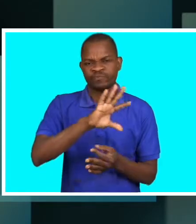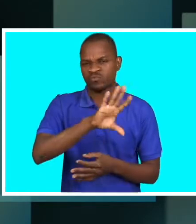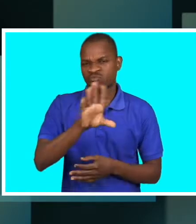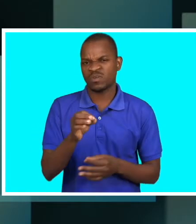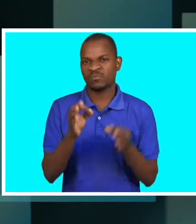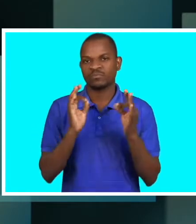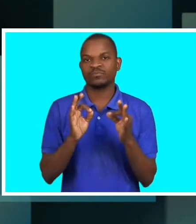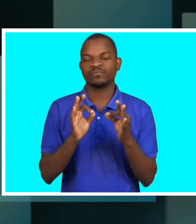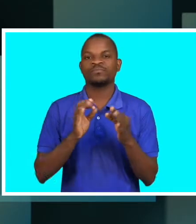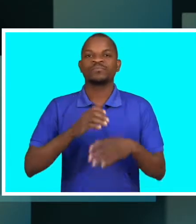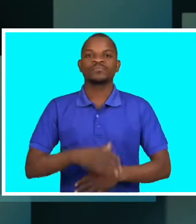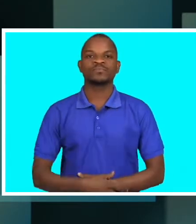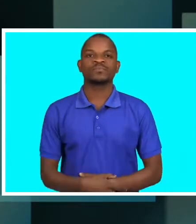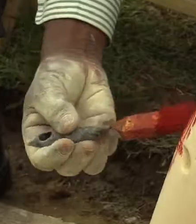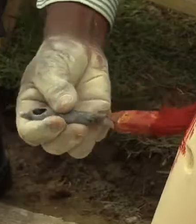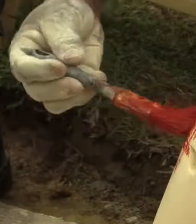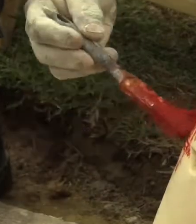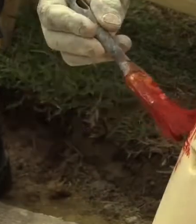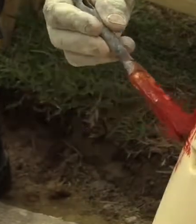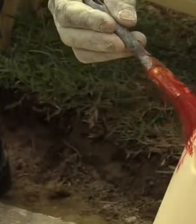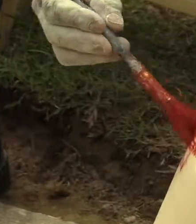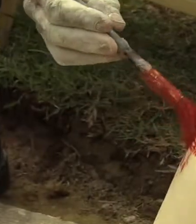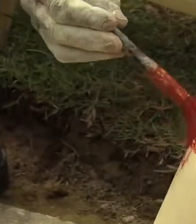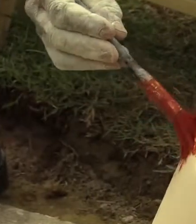ornamentar o vaso